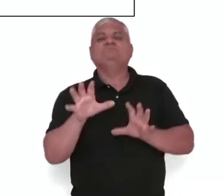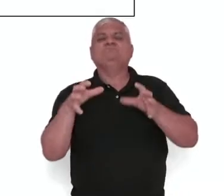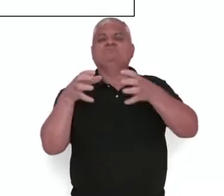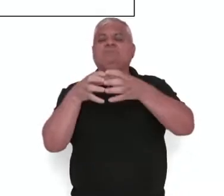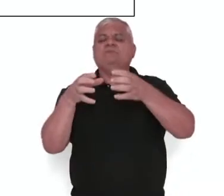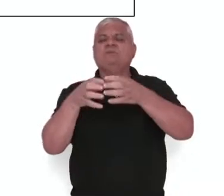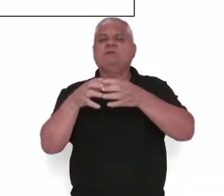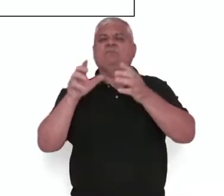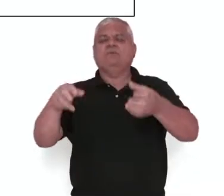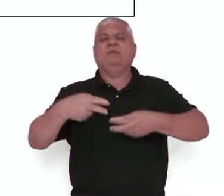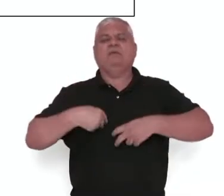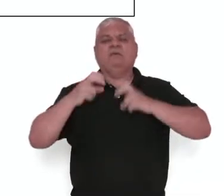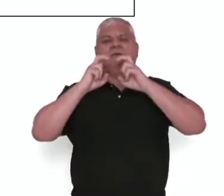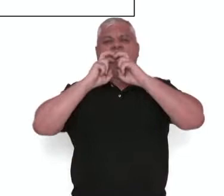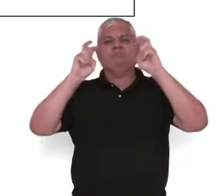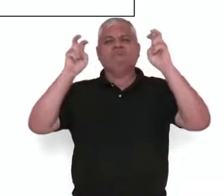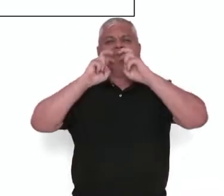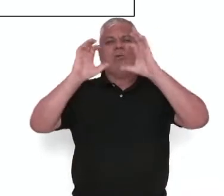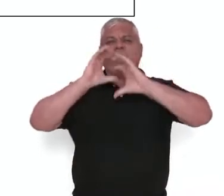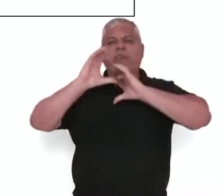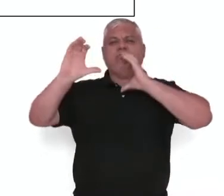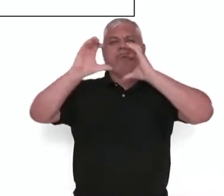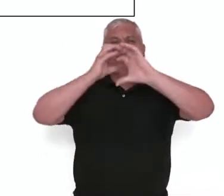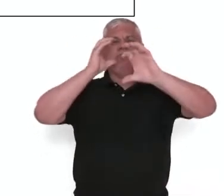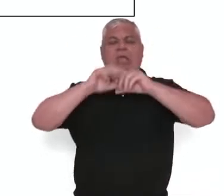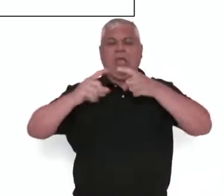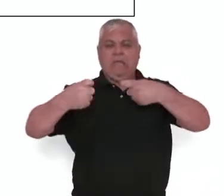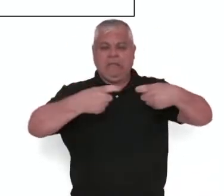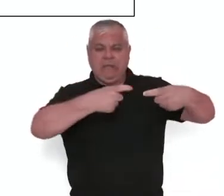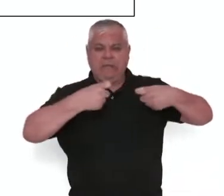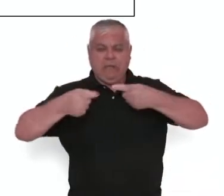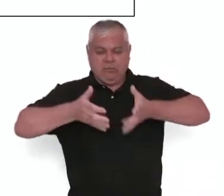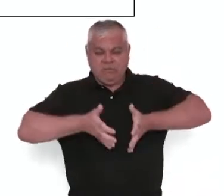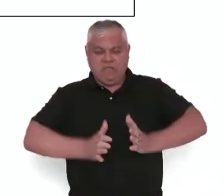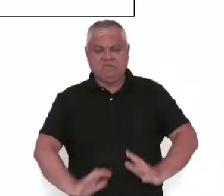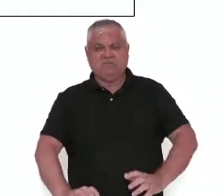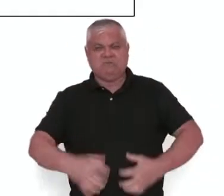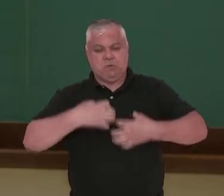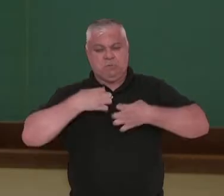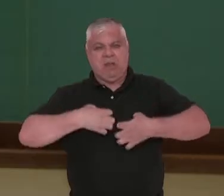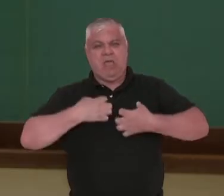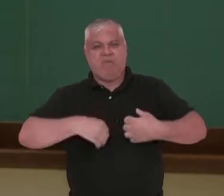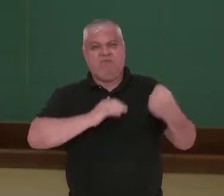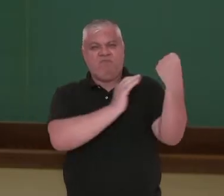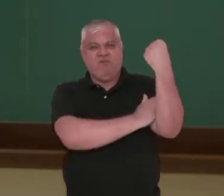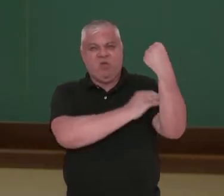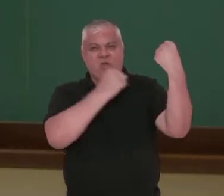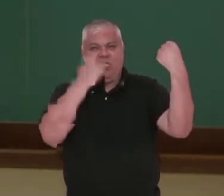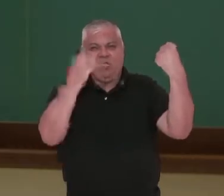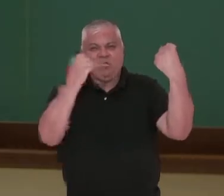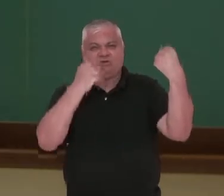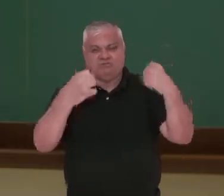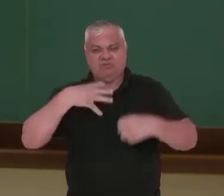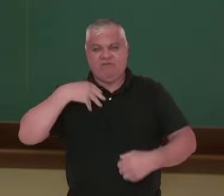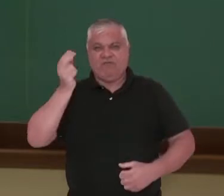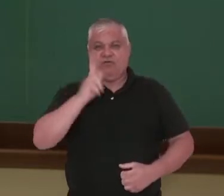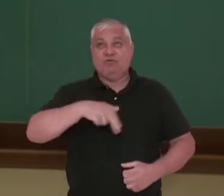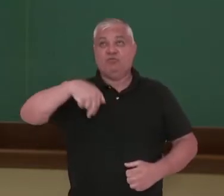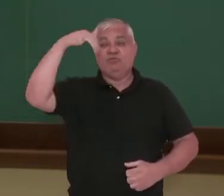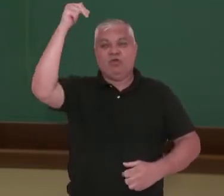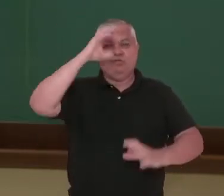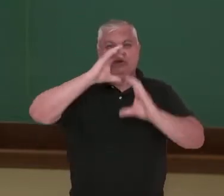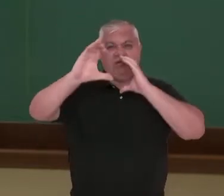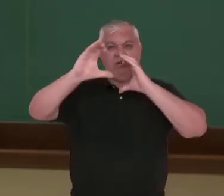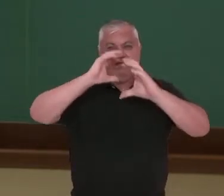pujante que agora é errante, por fado inconstante, guerreiros nasci. Sou bravo, sou forte, sou filho do norte, meu canto de